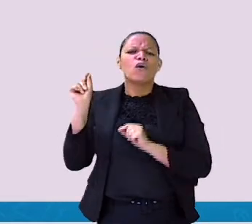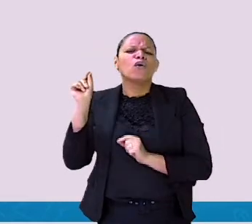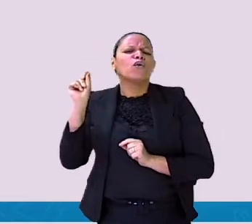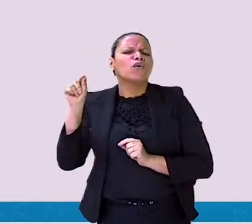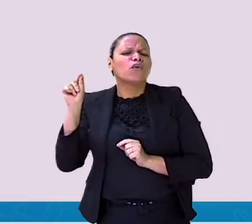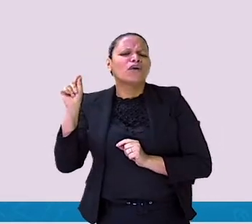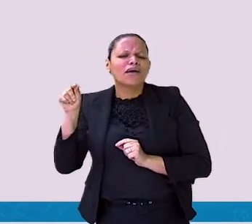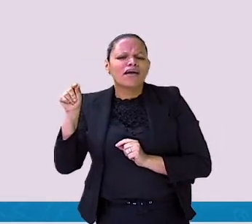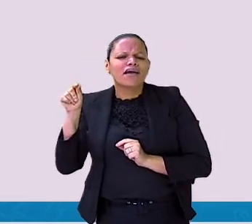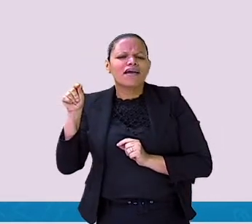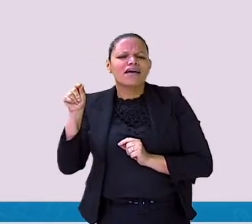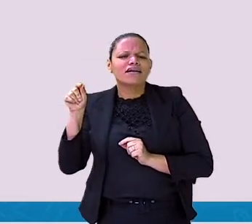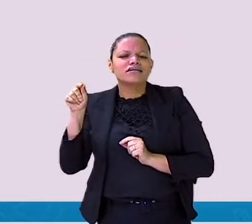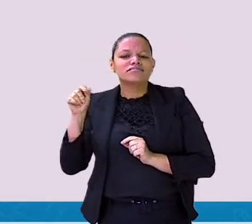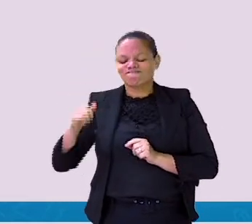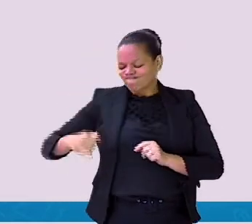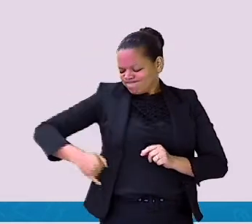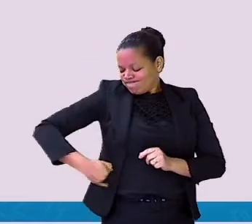fala que ele é